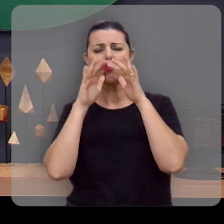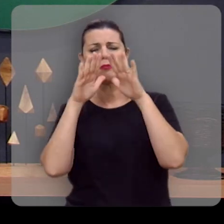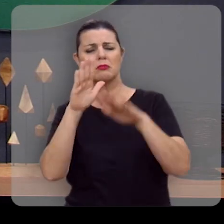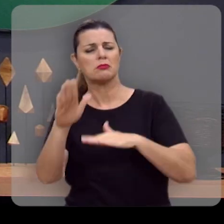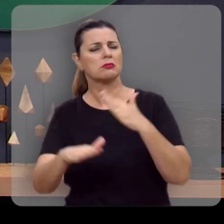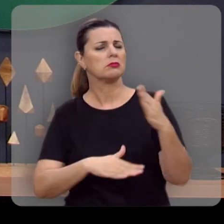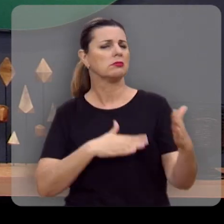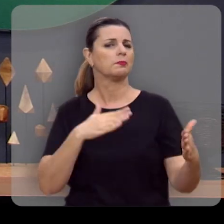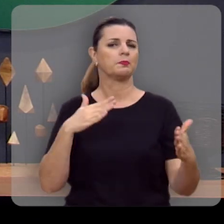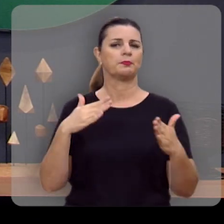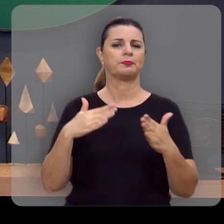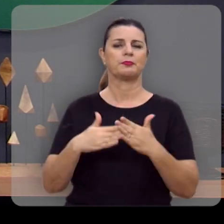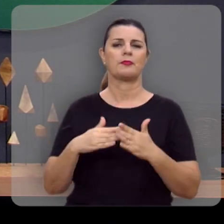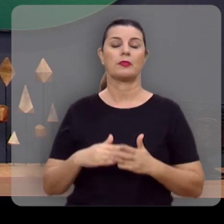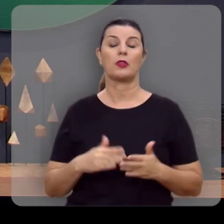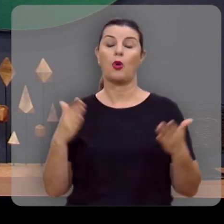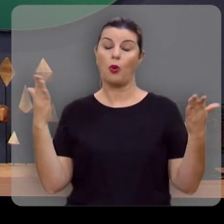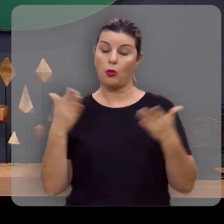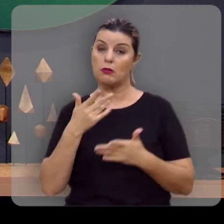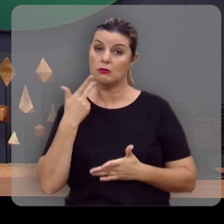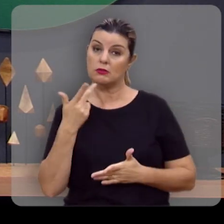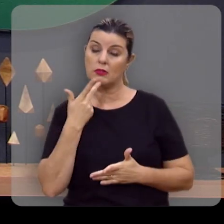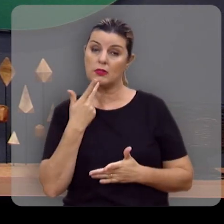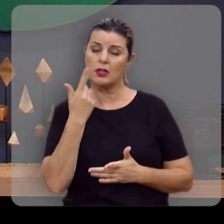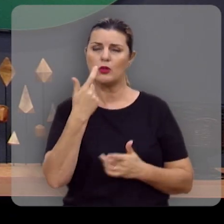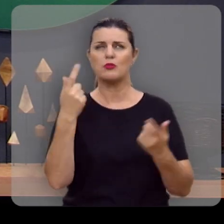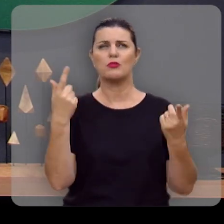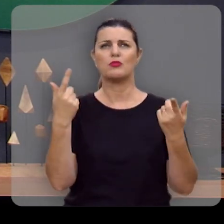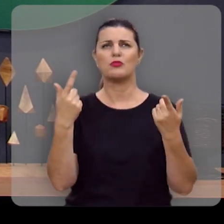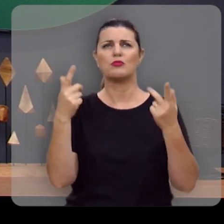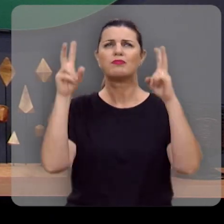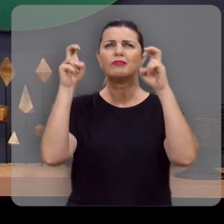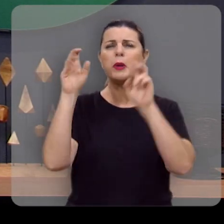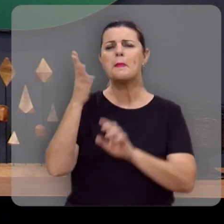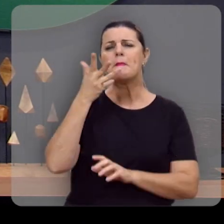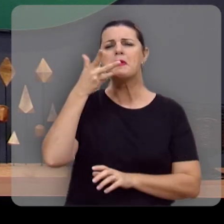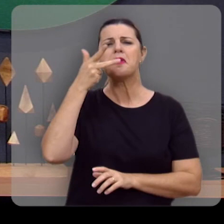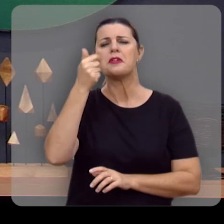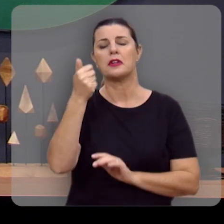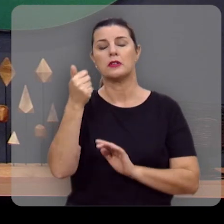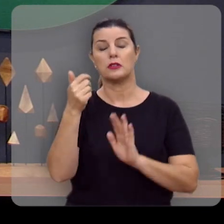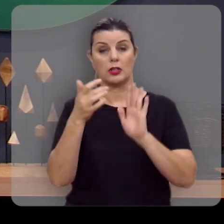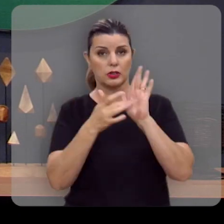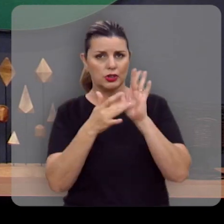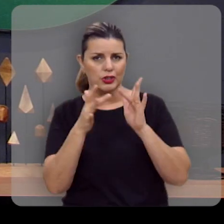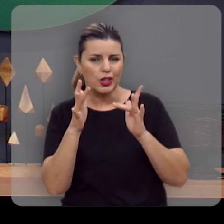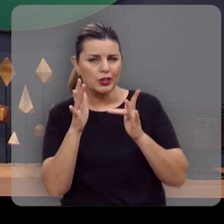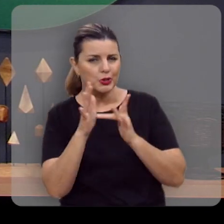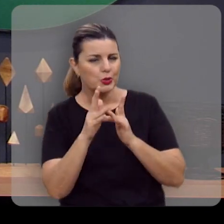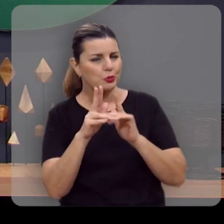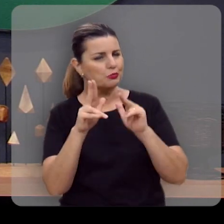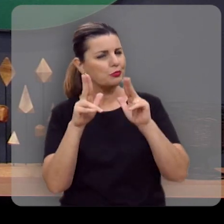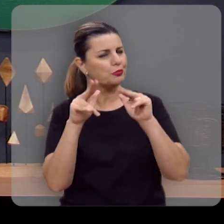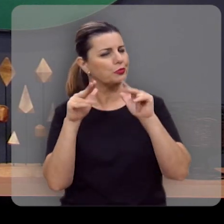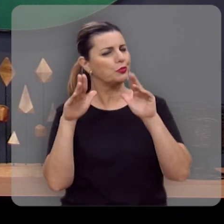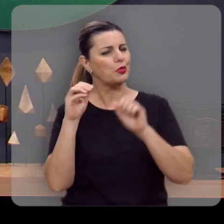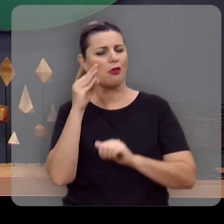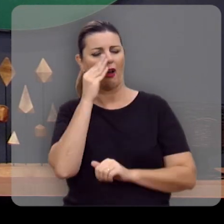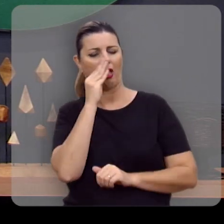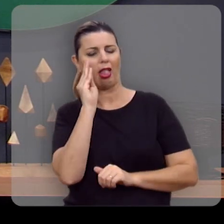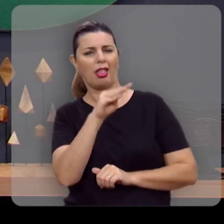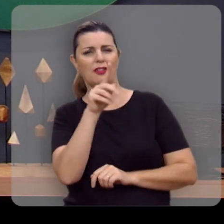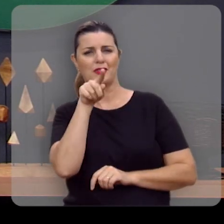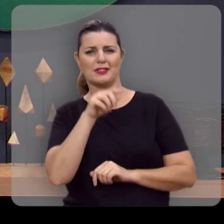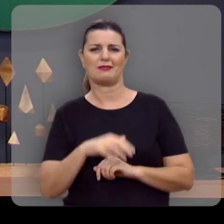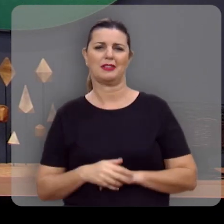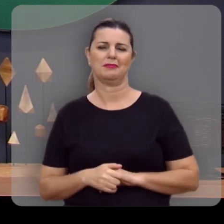a todos vocês. Hoje eu quero tratar de um assunto maravilhoso. Jesus não